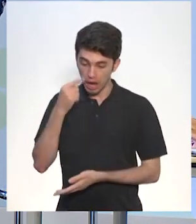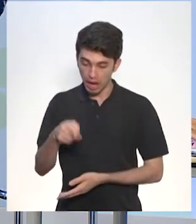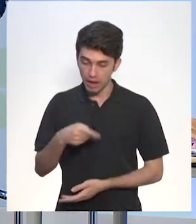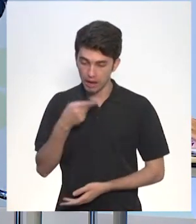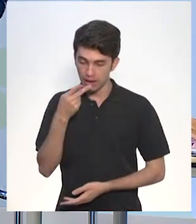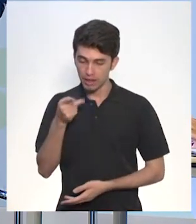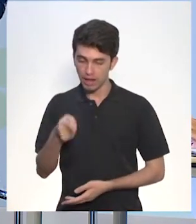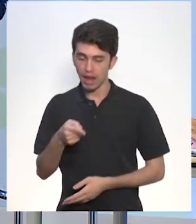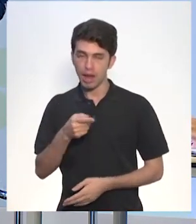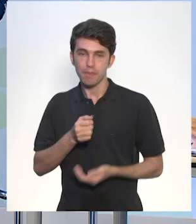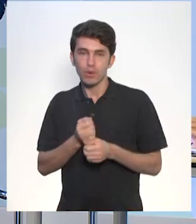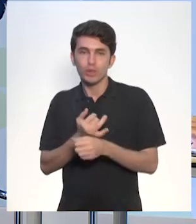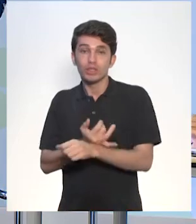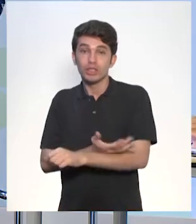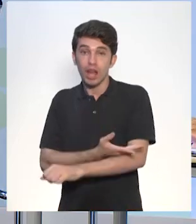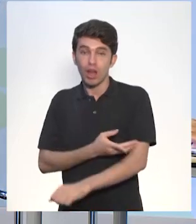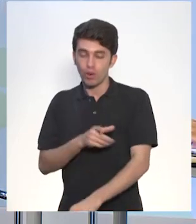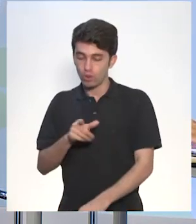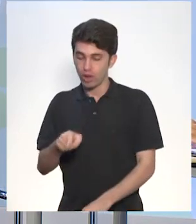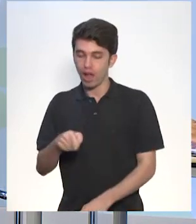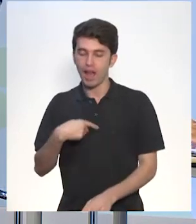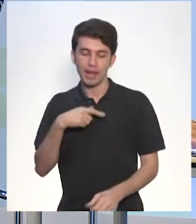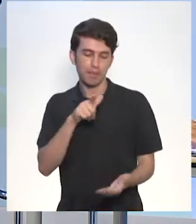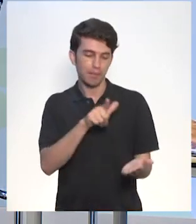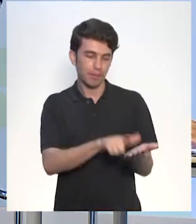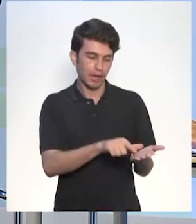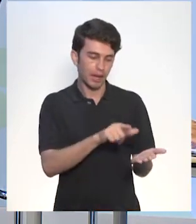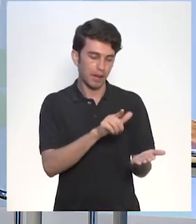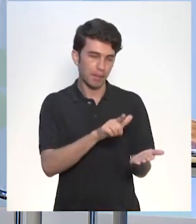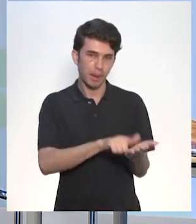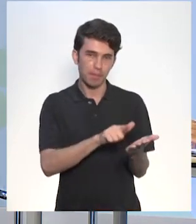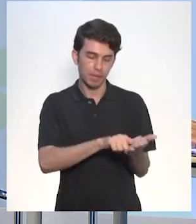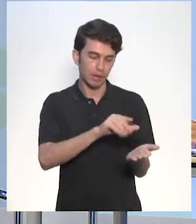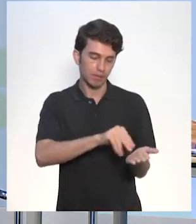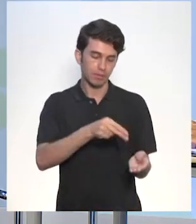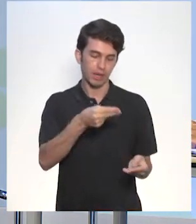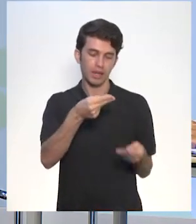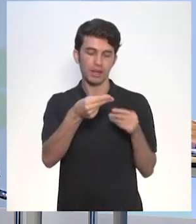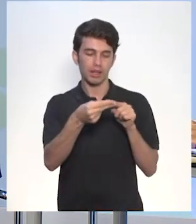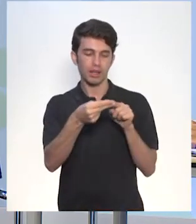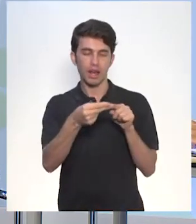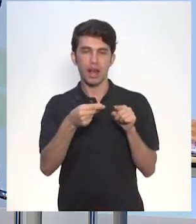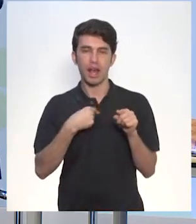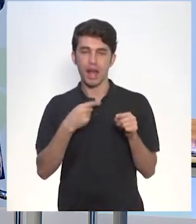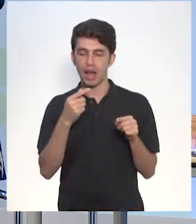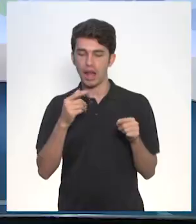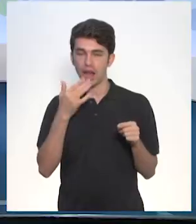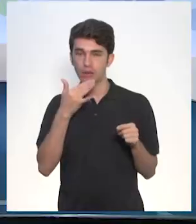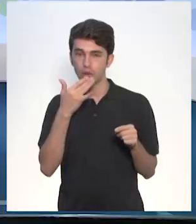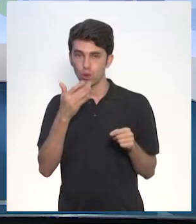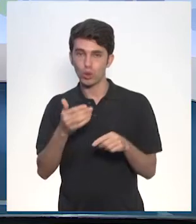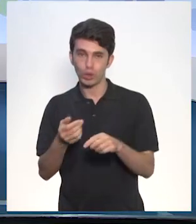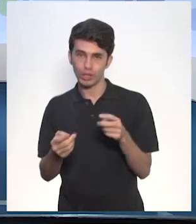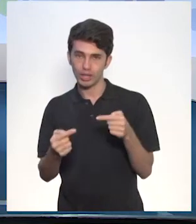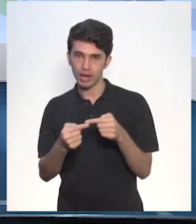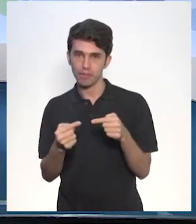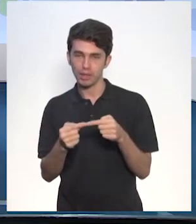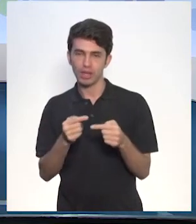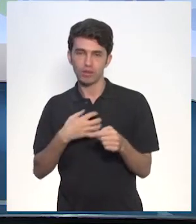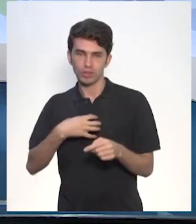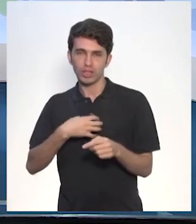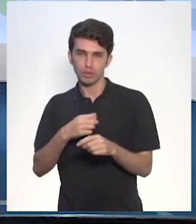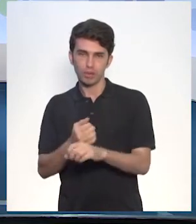cair. E aí ele vai tirar uma cartinha referente a isso. Uma cartinha referente à alegria, referente à